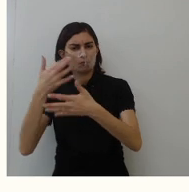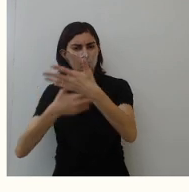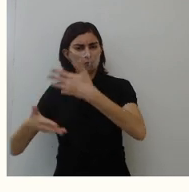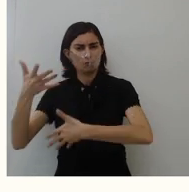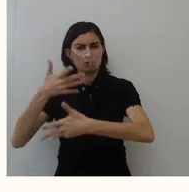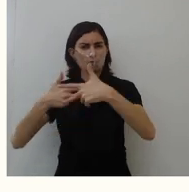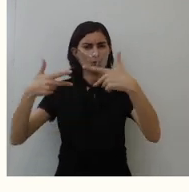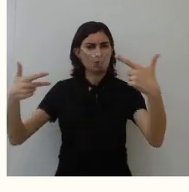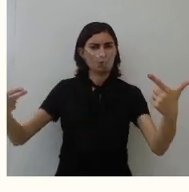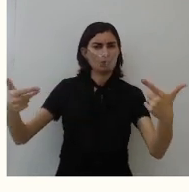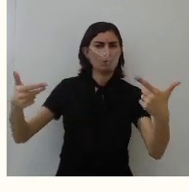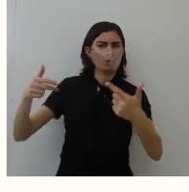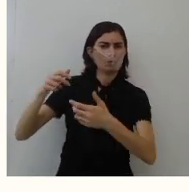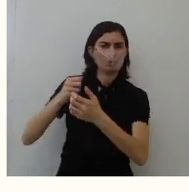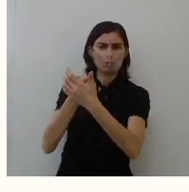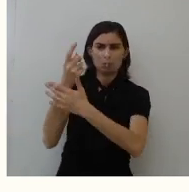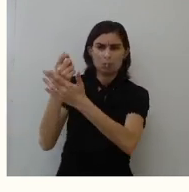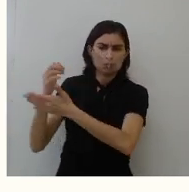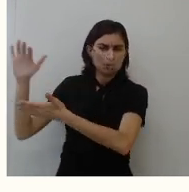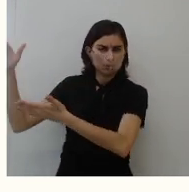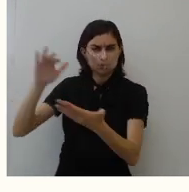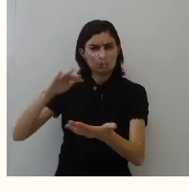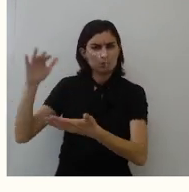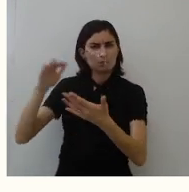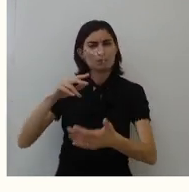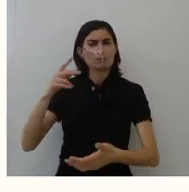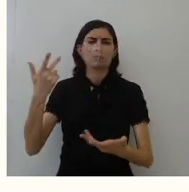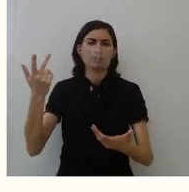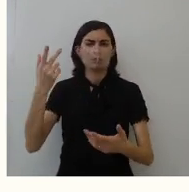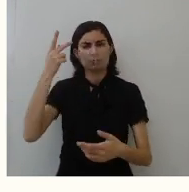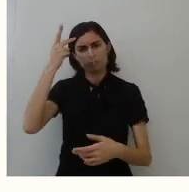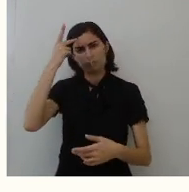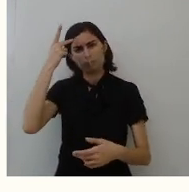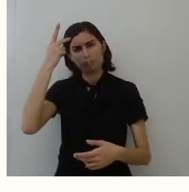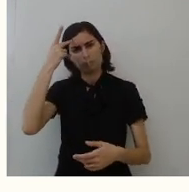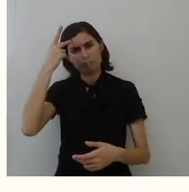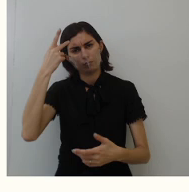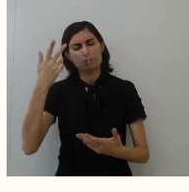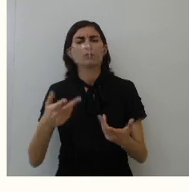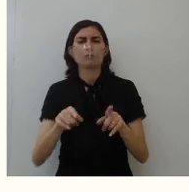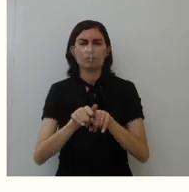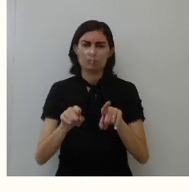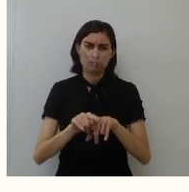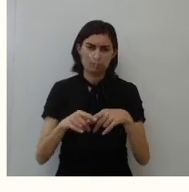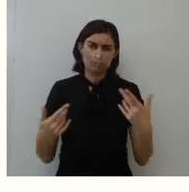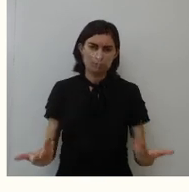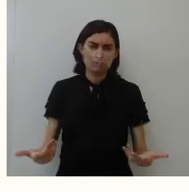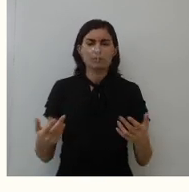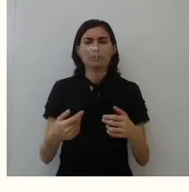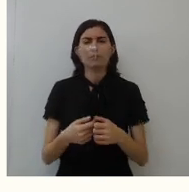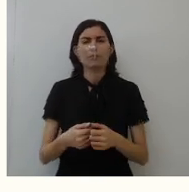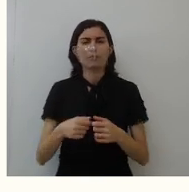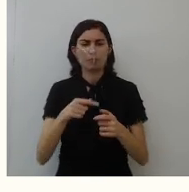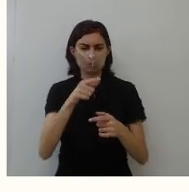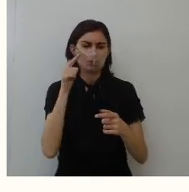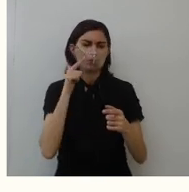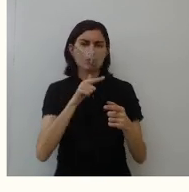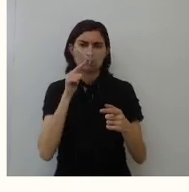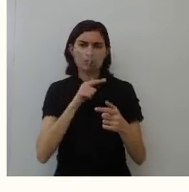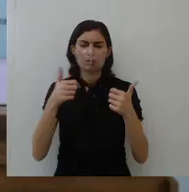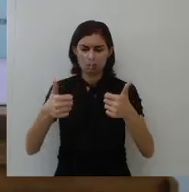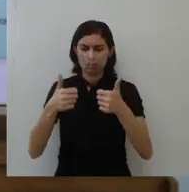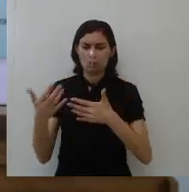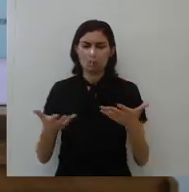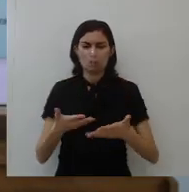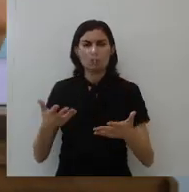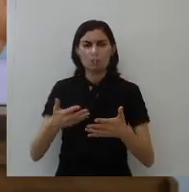de produção e consumo e migrações para a metrópole nacional, que é São Paulo, né? Então você consegue muito bem hoje